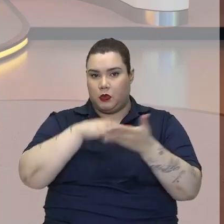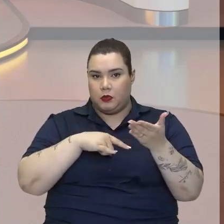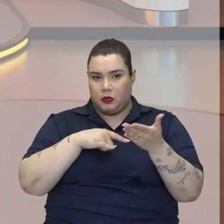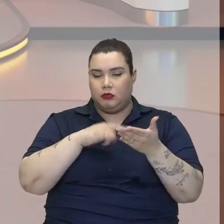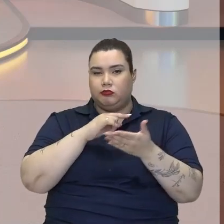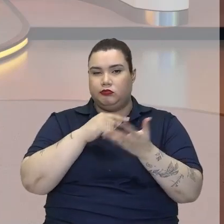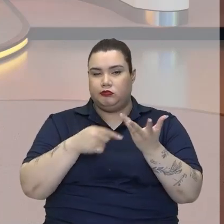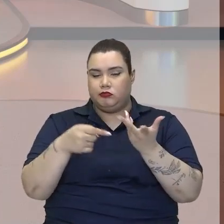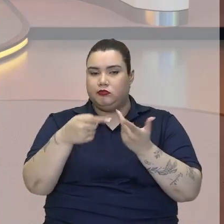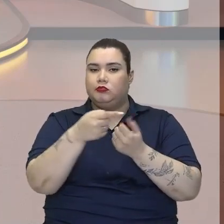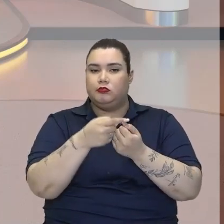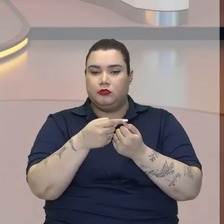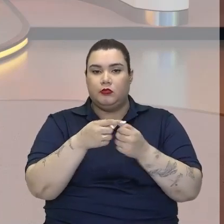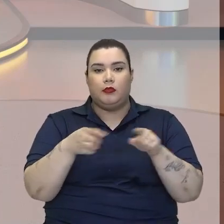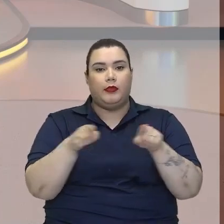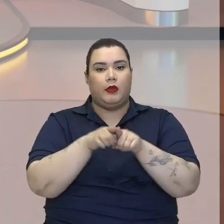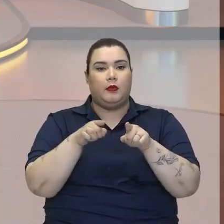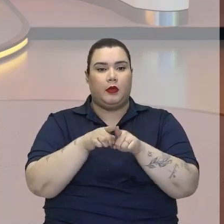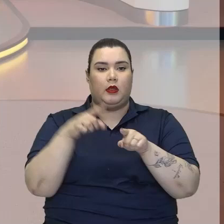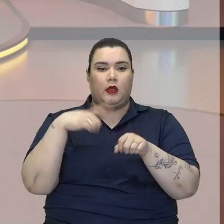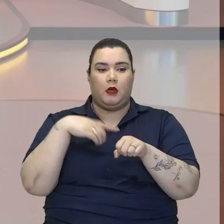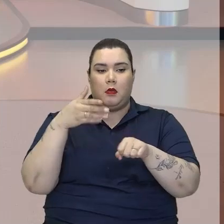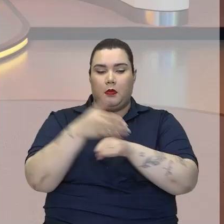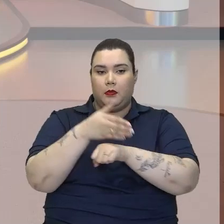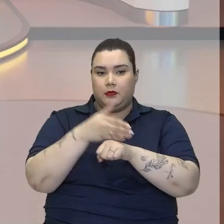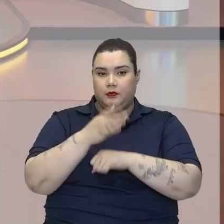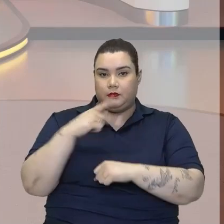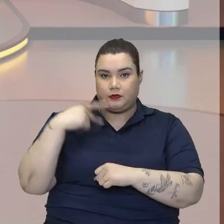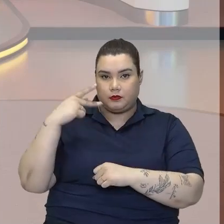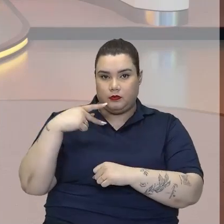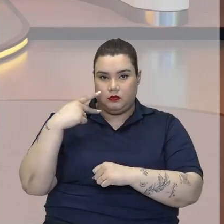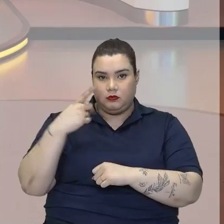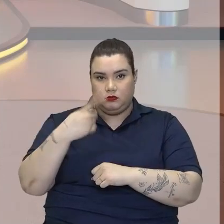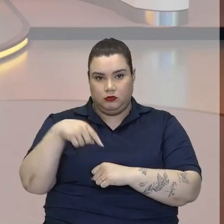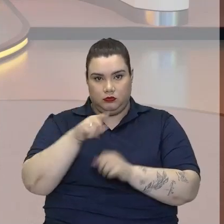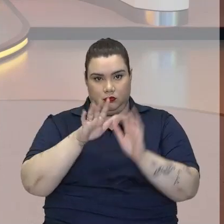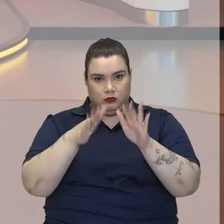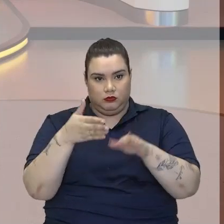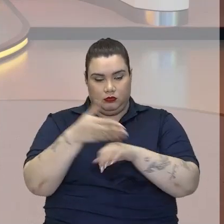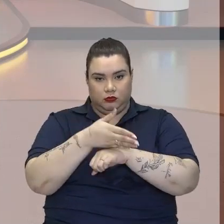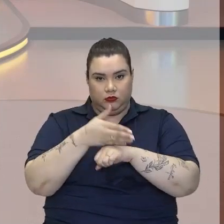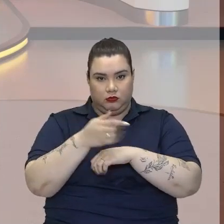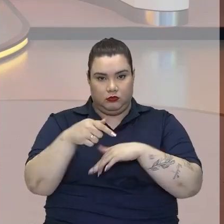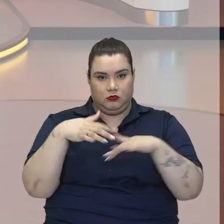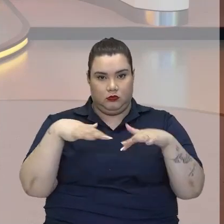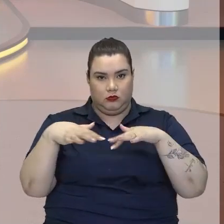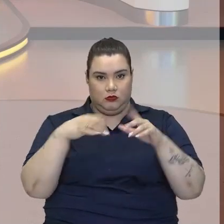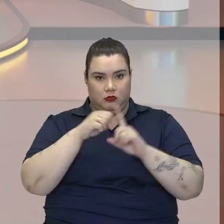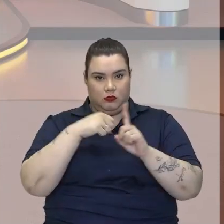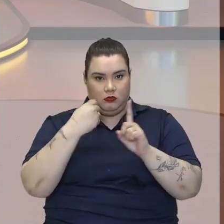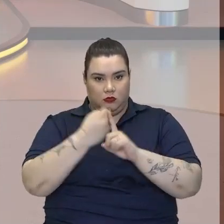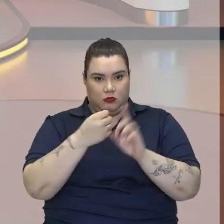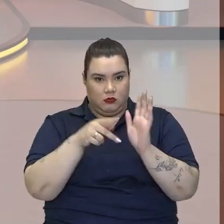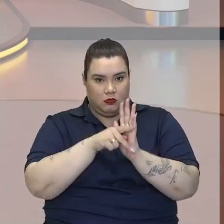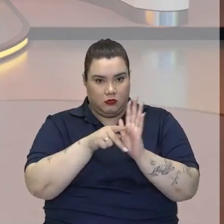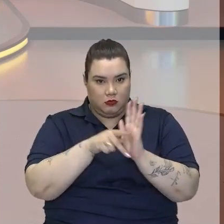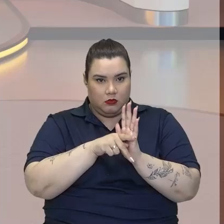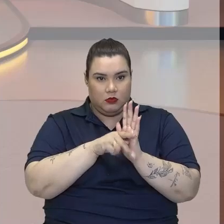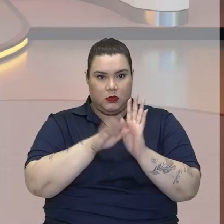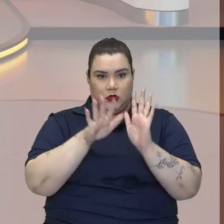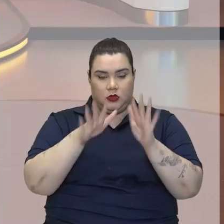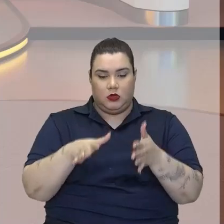Você também tem participação política? Você já participou de um movimento assim? Já reivindicou?